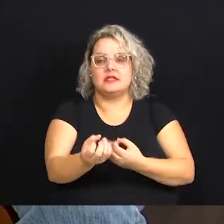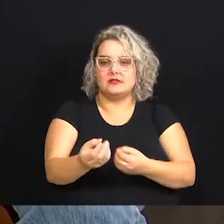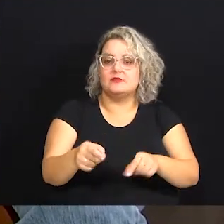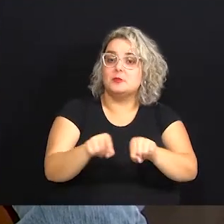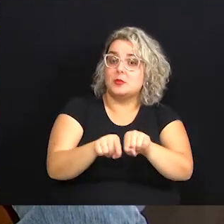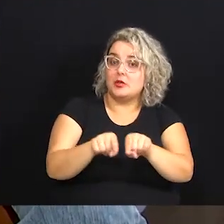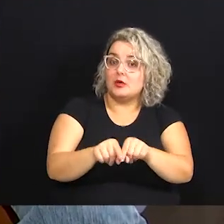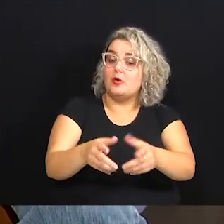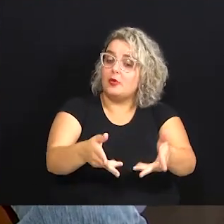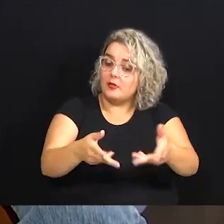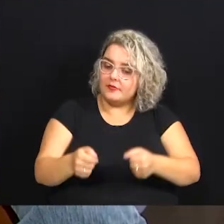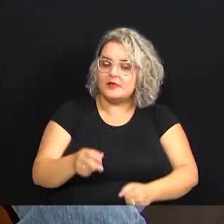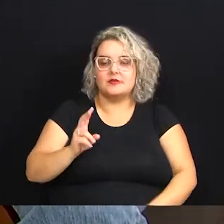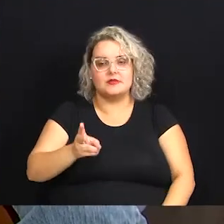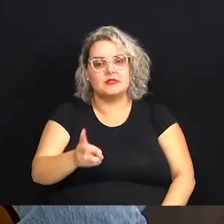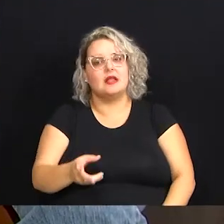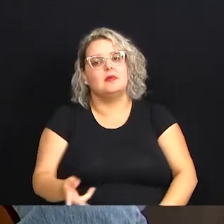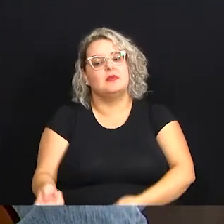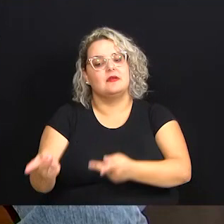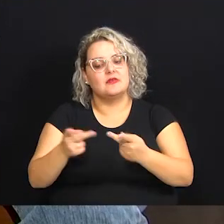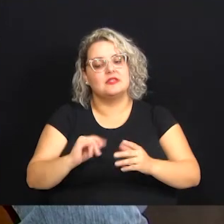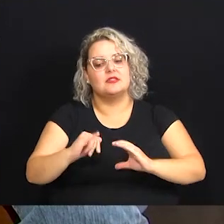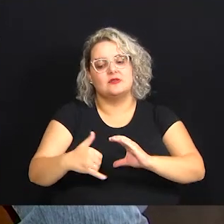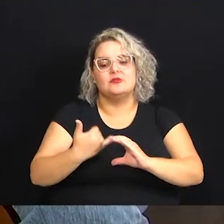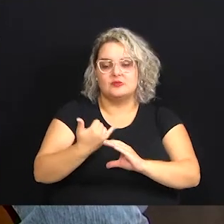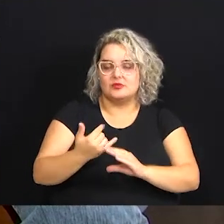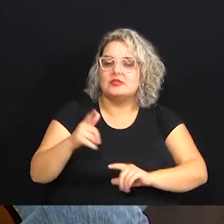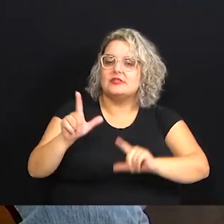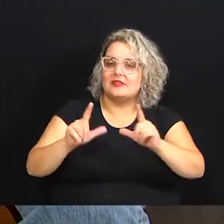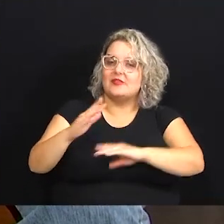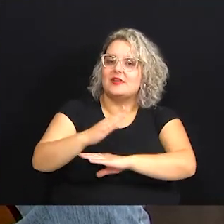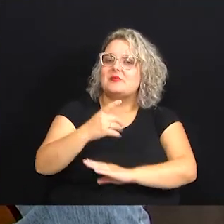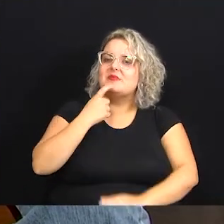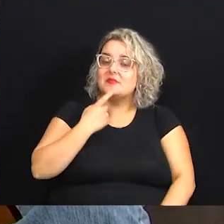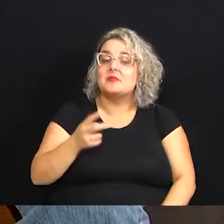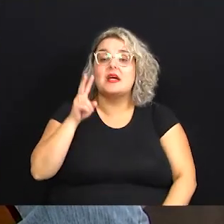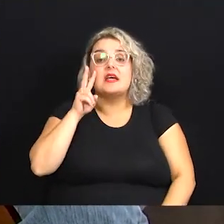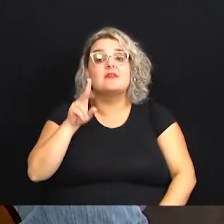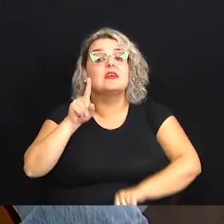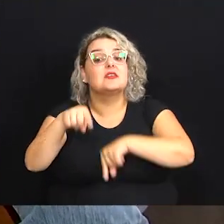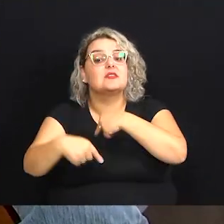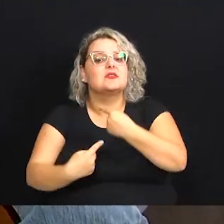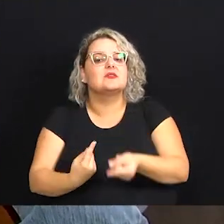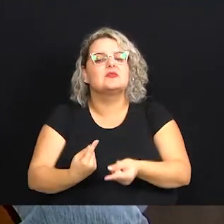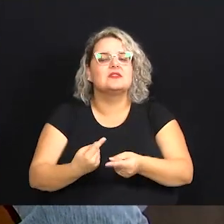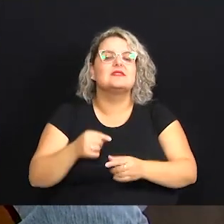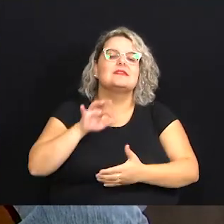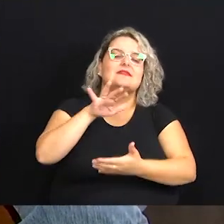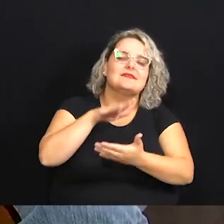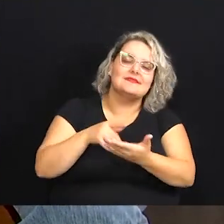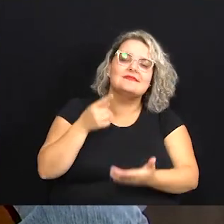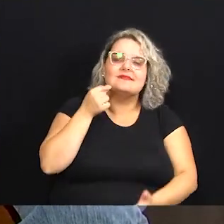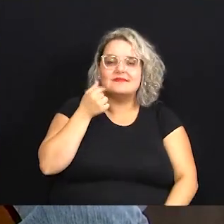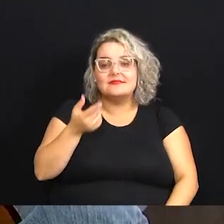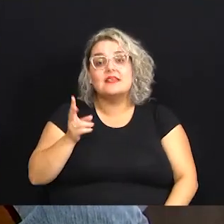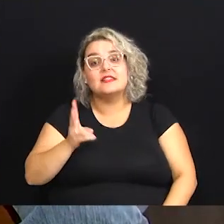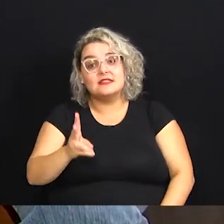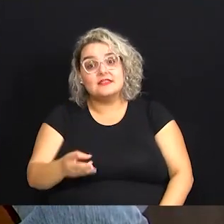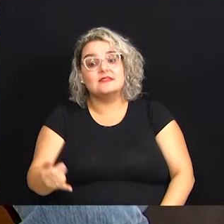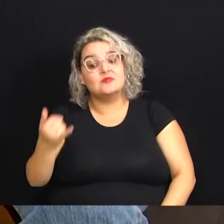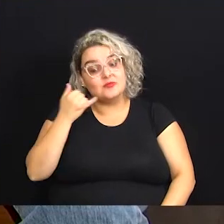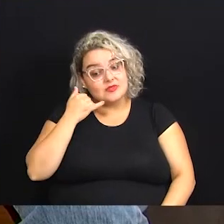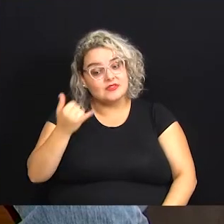informações aí. Convido vocês sempre a visitar o YouTube da TV Câmara Campinas para ver as outras edições do Na Ponta do Lápis, que a gente está